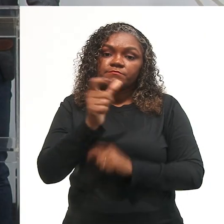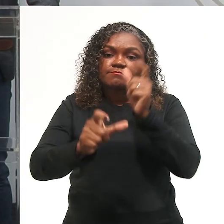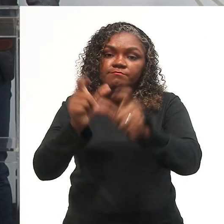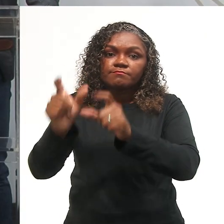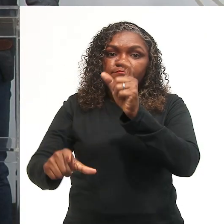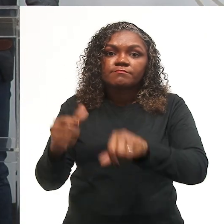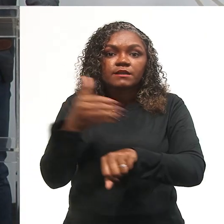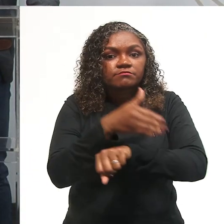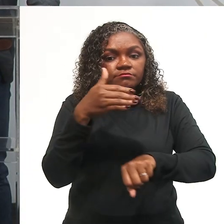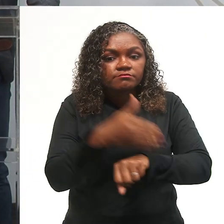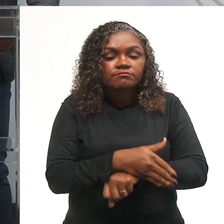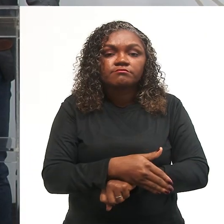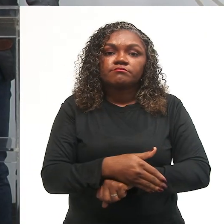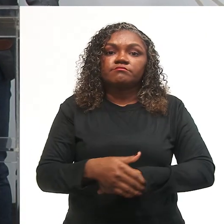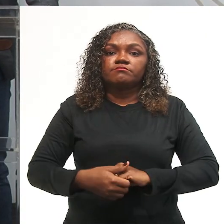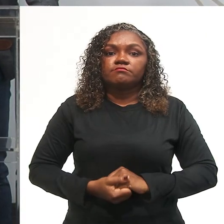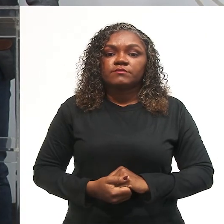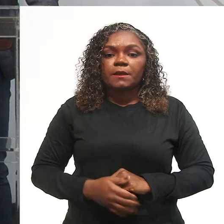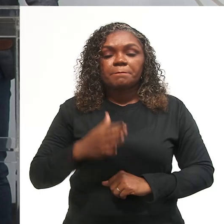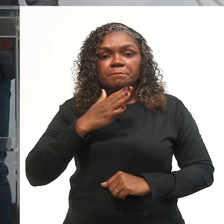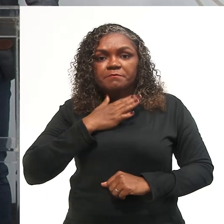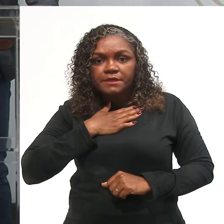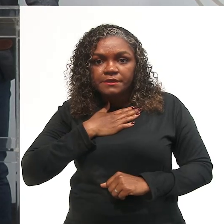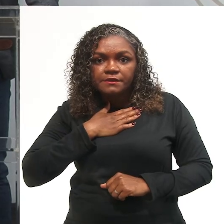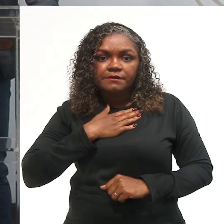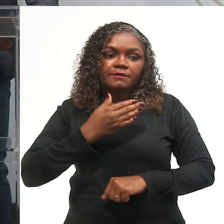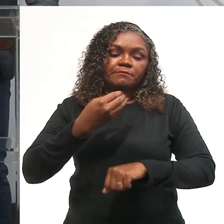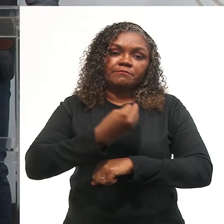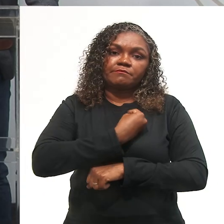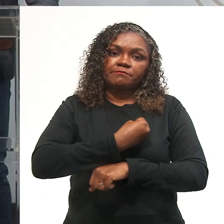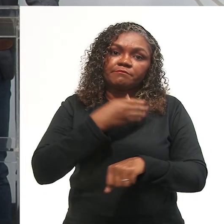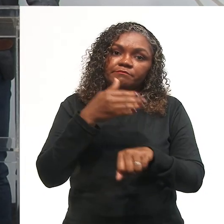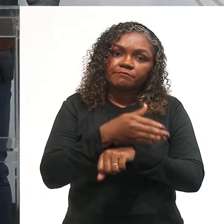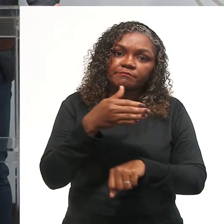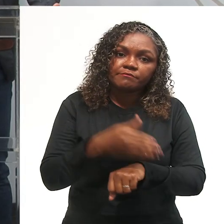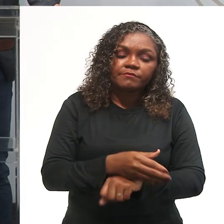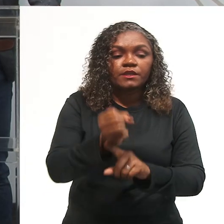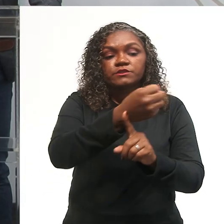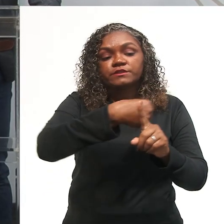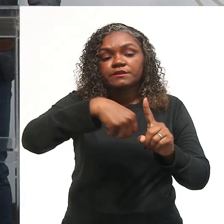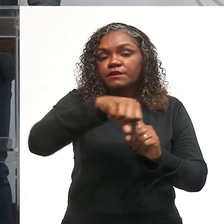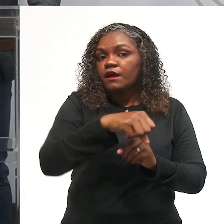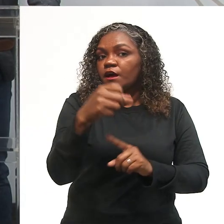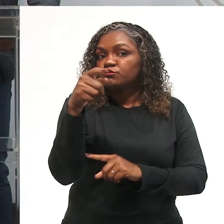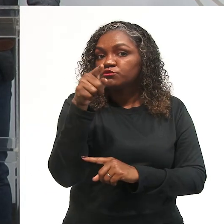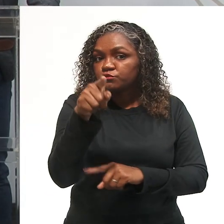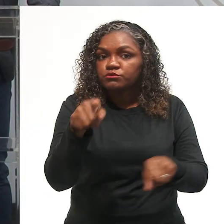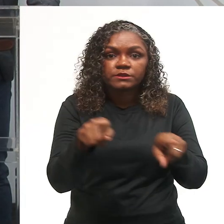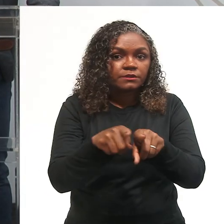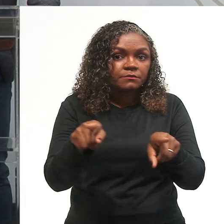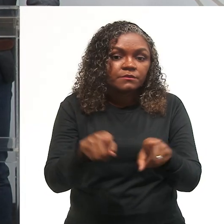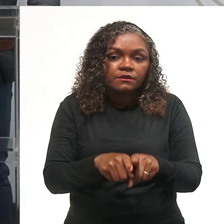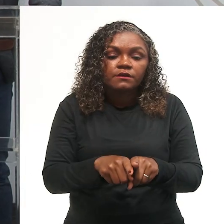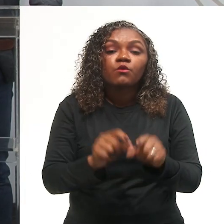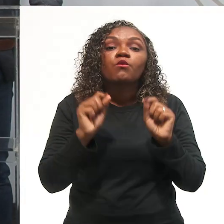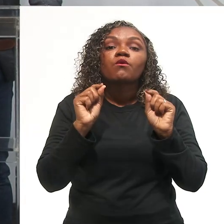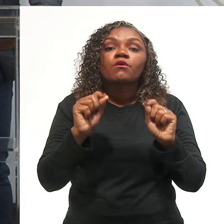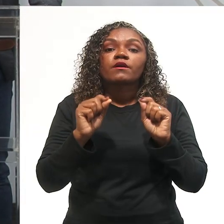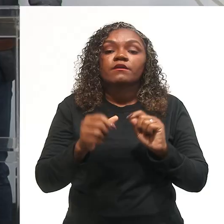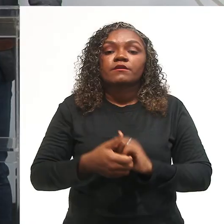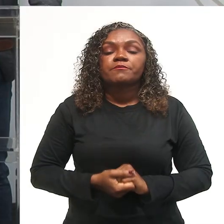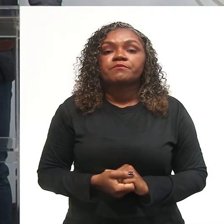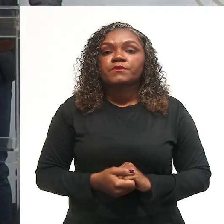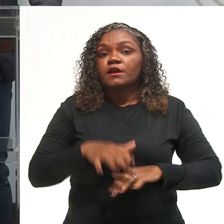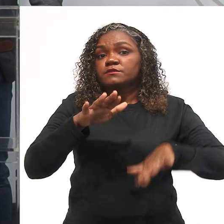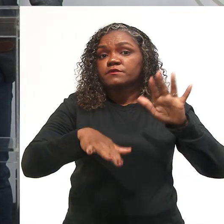do cidadão, né? A sua, a minha, enfim, né, da sociedade. Através de quê, gente? Através